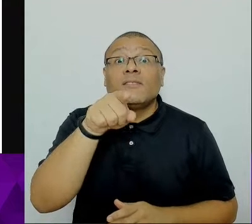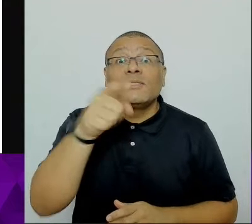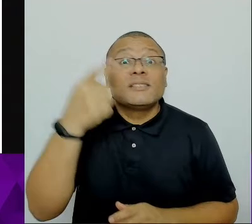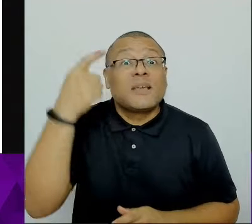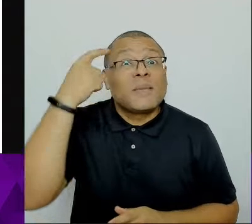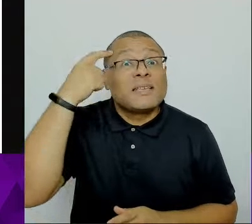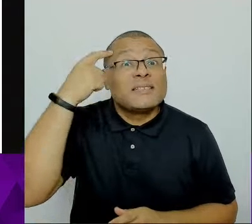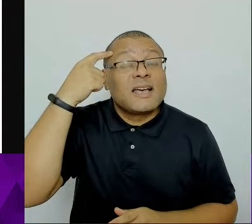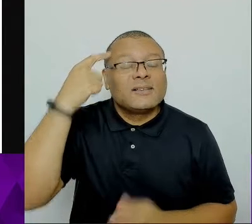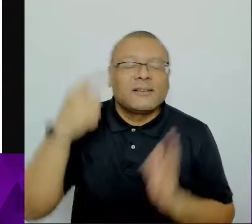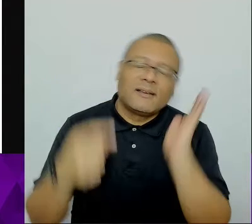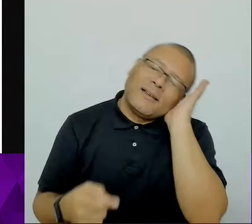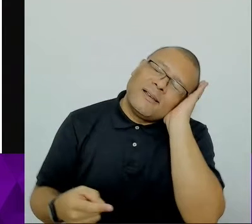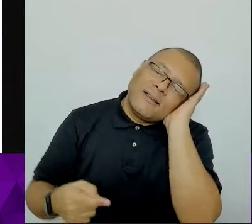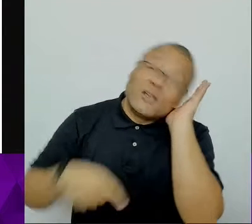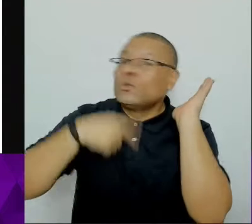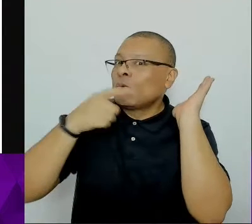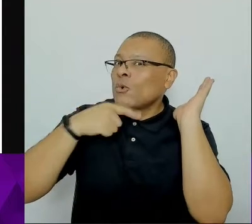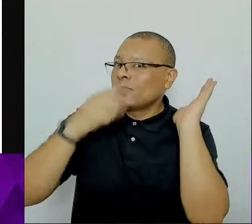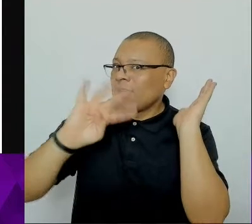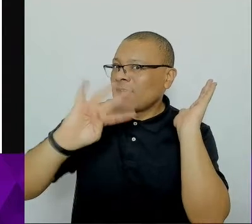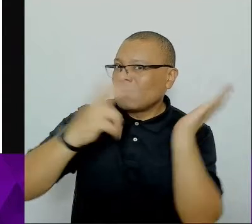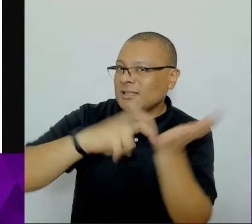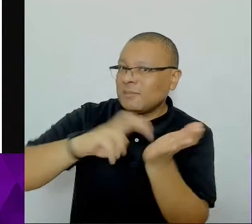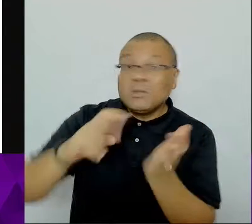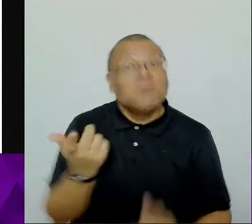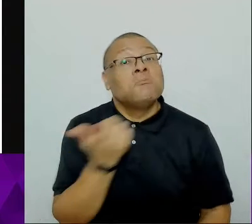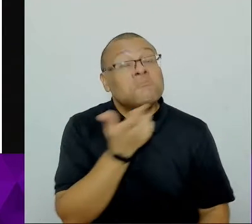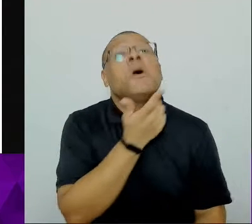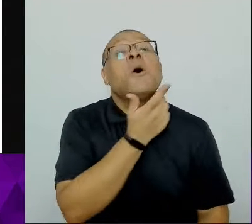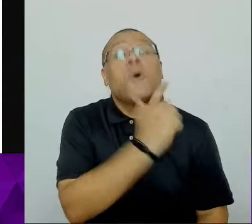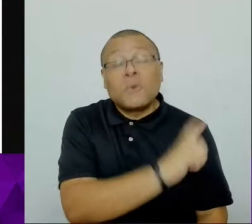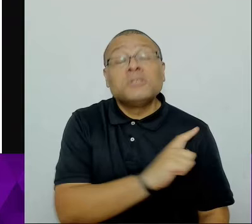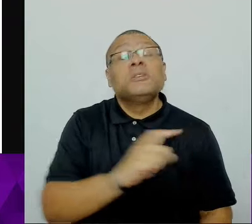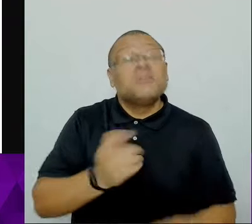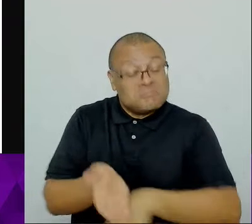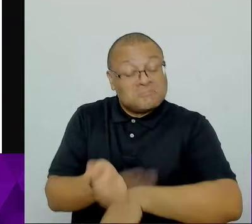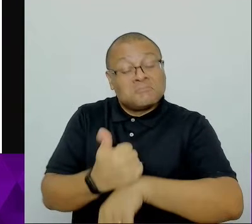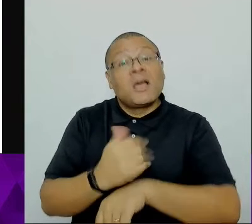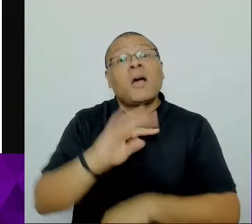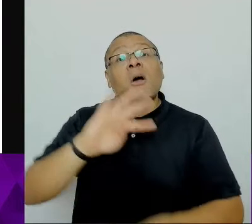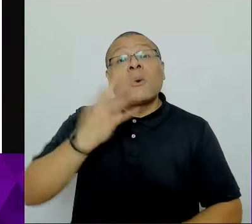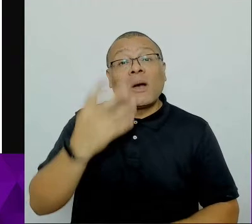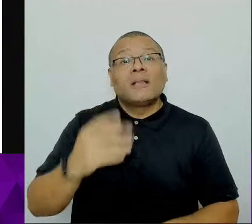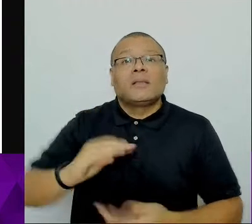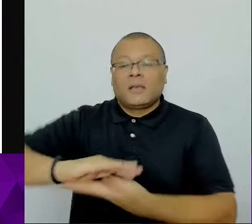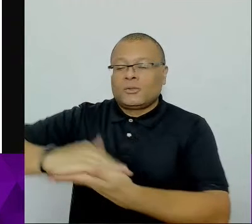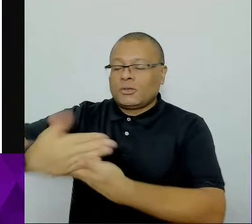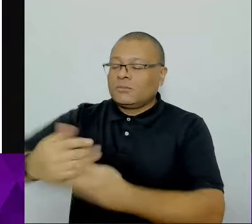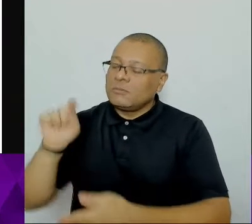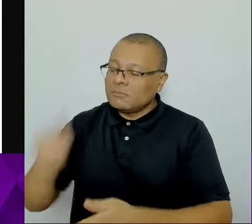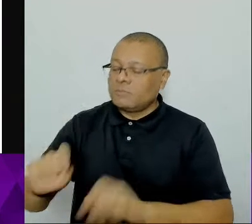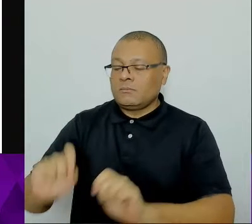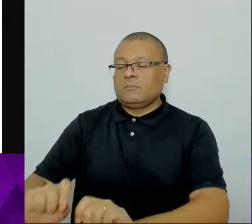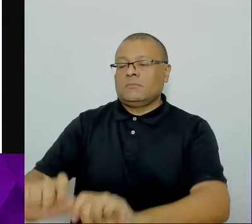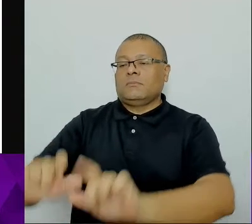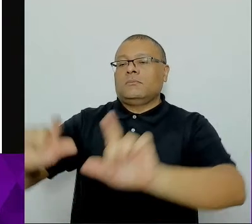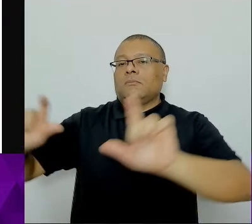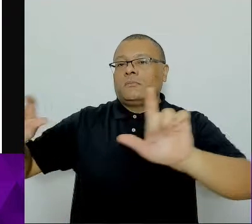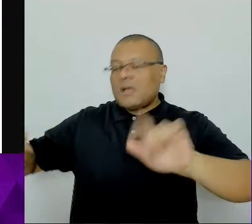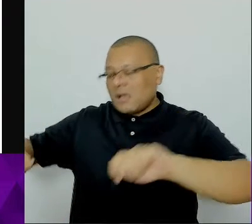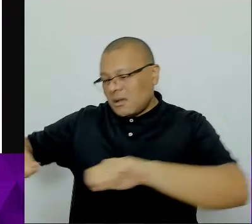errado foi acordar às 4 da manhã. Não, isso deu certo até. Eu acordei às 4 da manhã, liguei meu notebook, e aí a bateria estava, sei